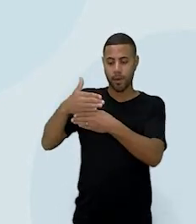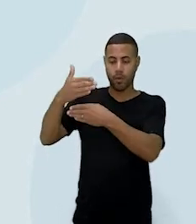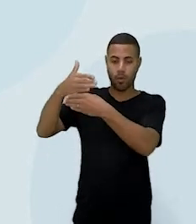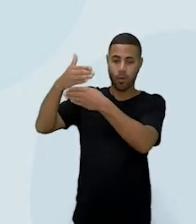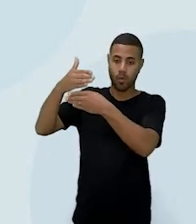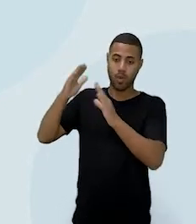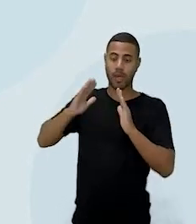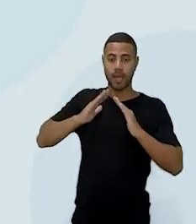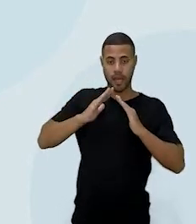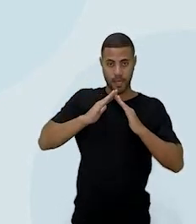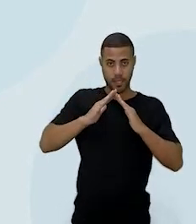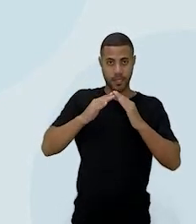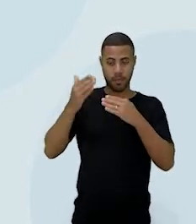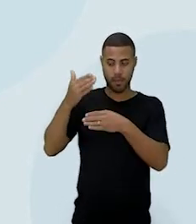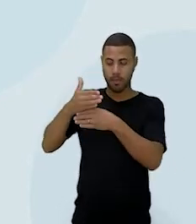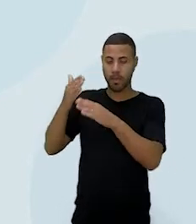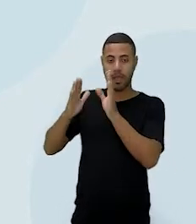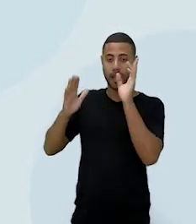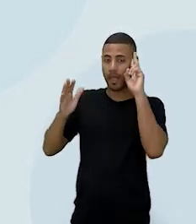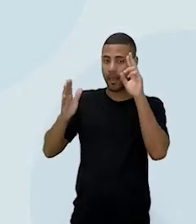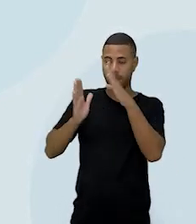assim, quando o pessoal ia pintar,